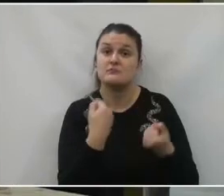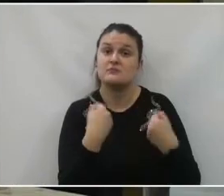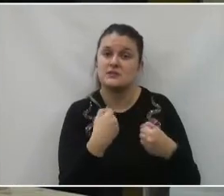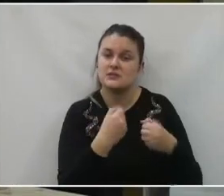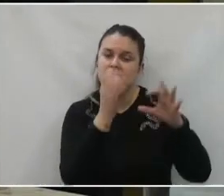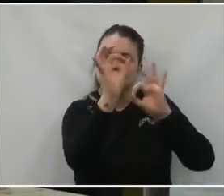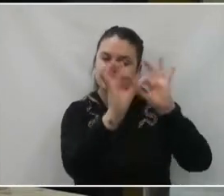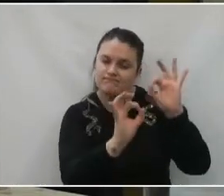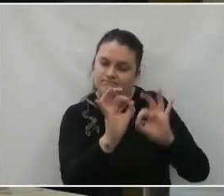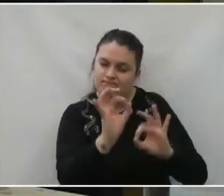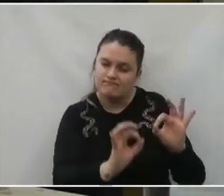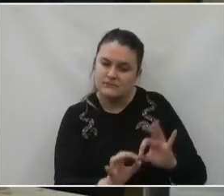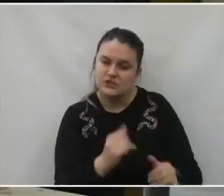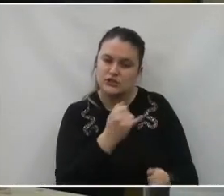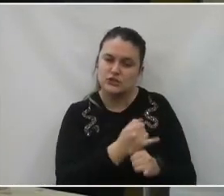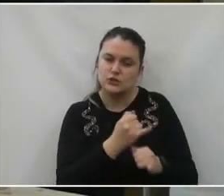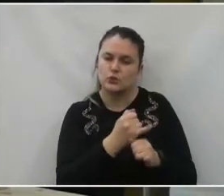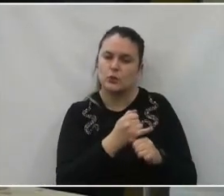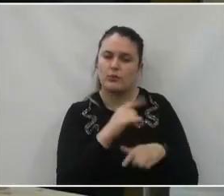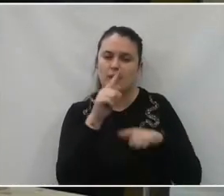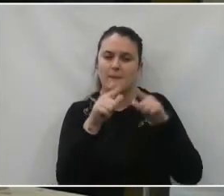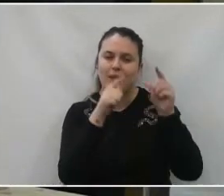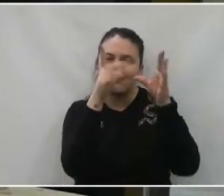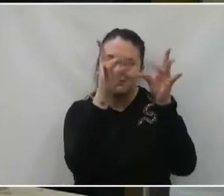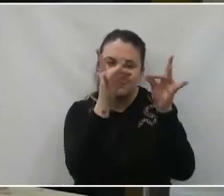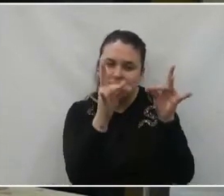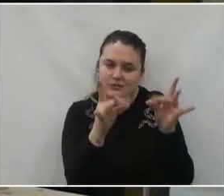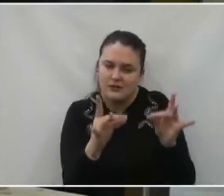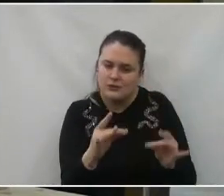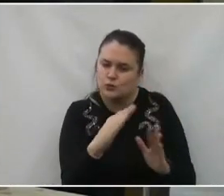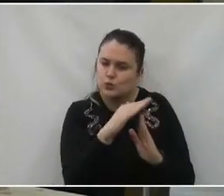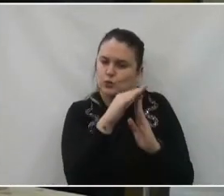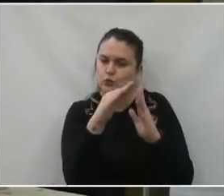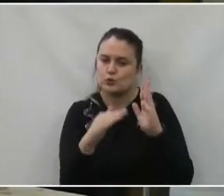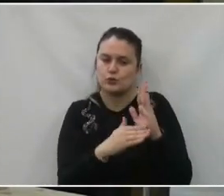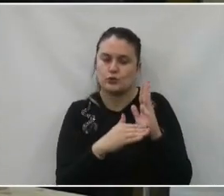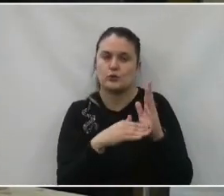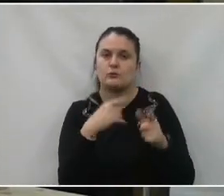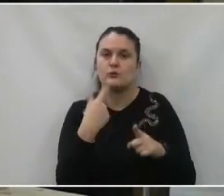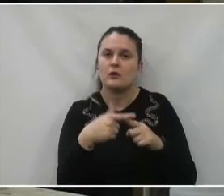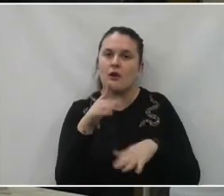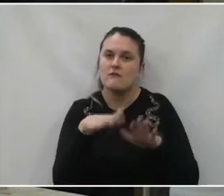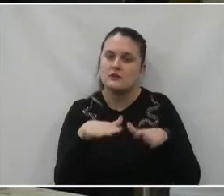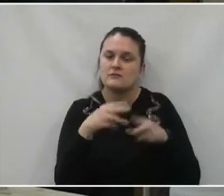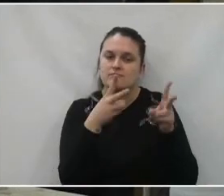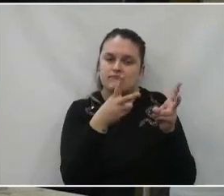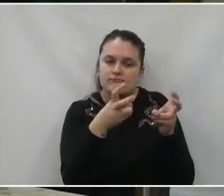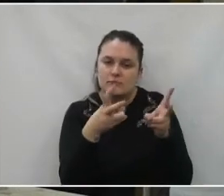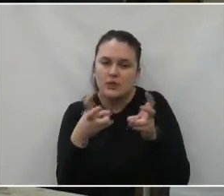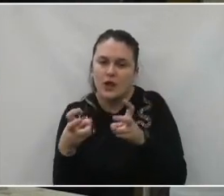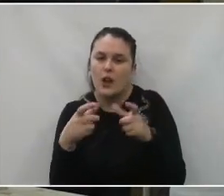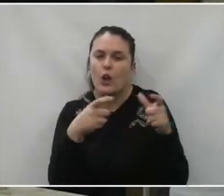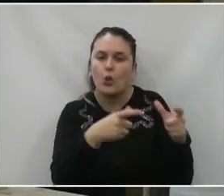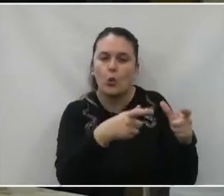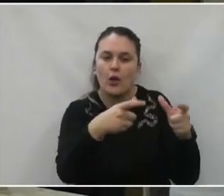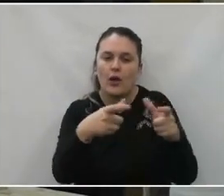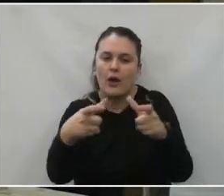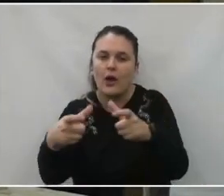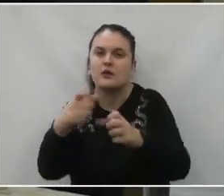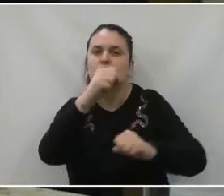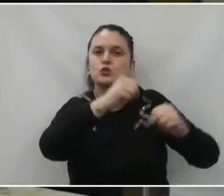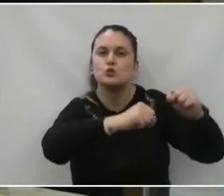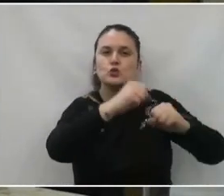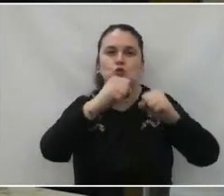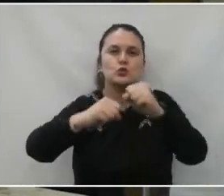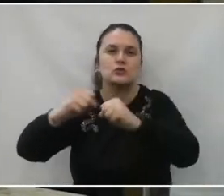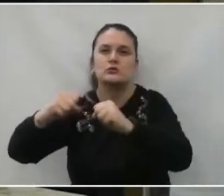plano diretor de maneira completa, porque nós vemos que muitos locais onde havia área industrial ou indústrias